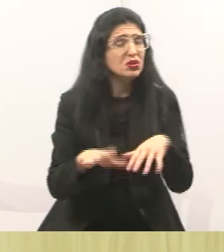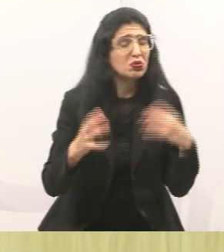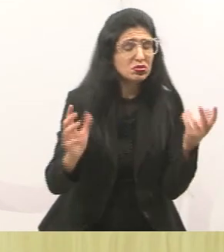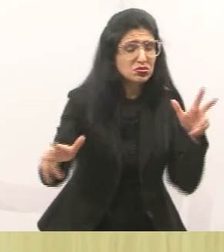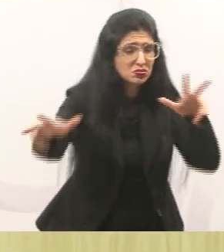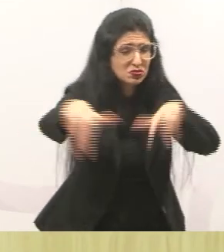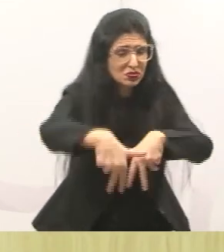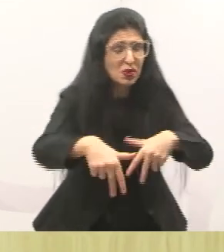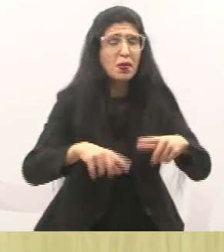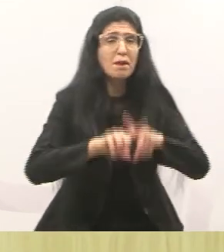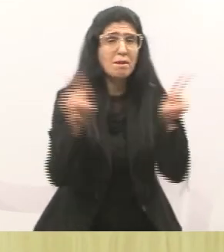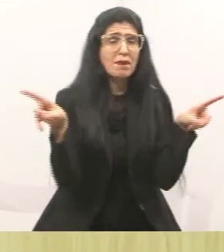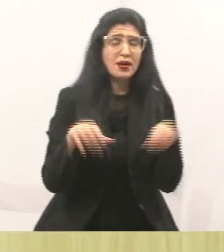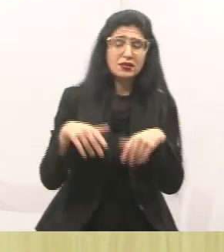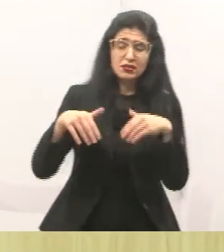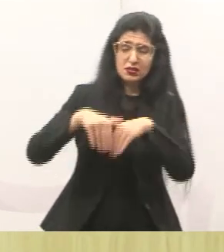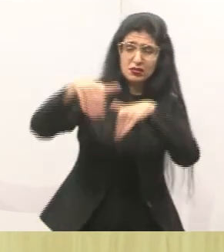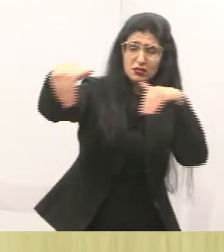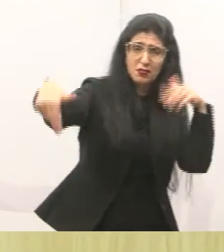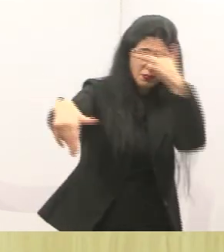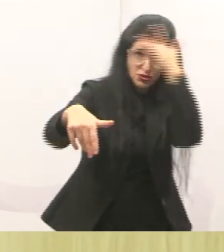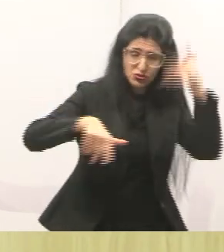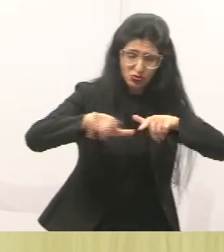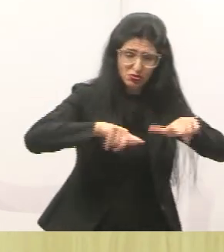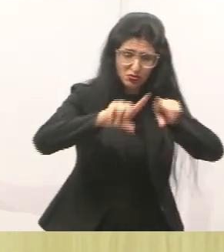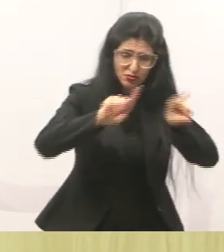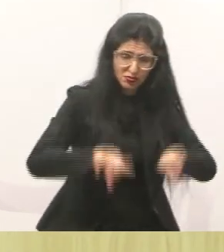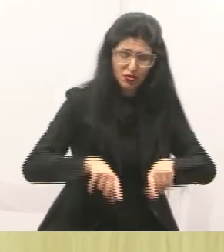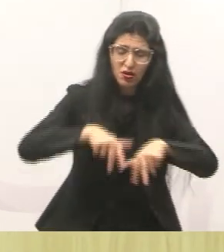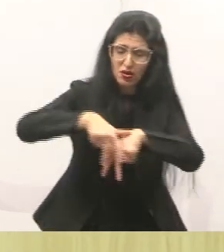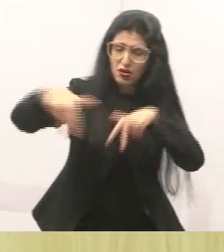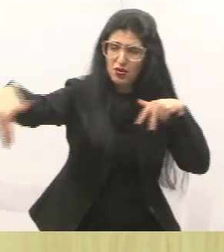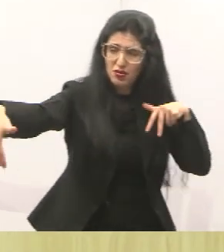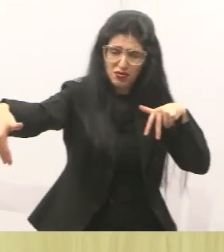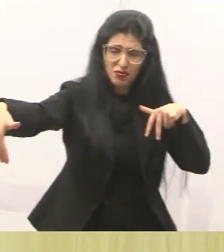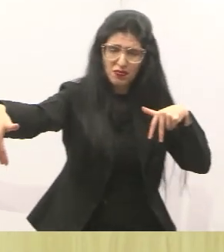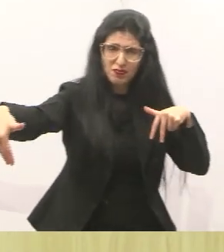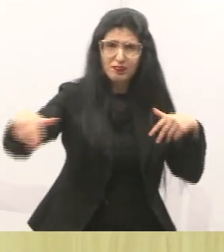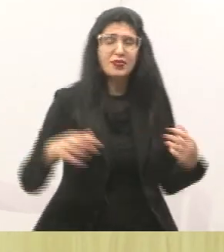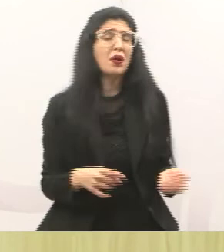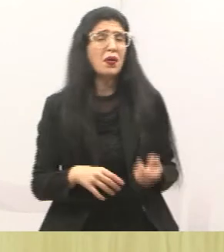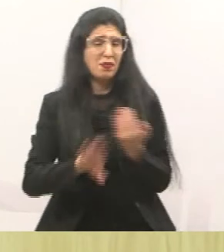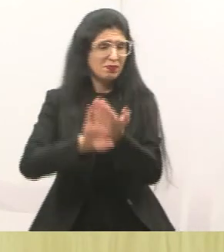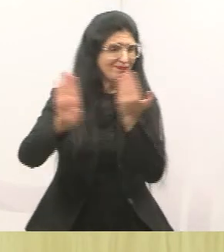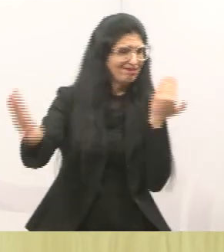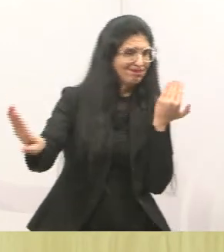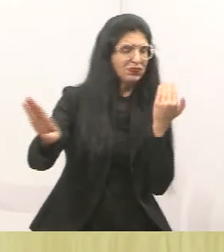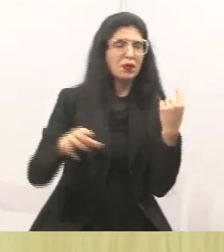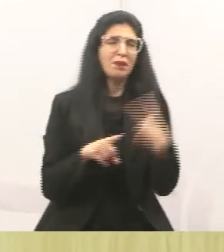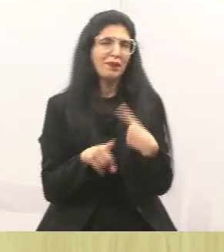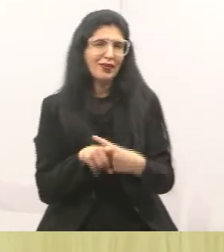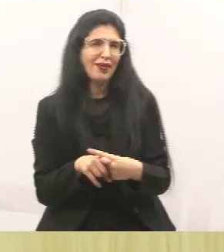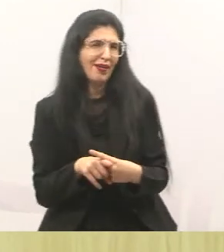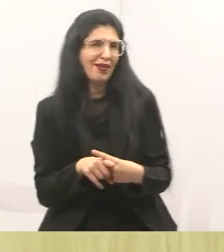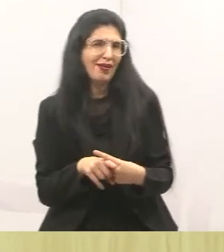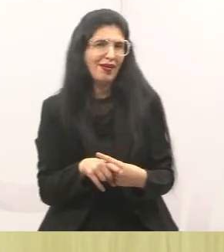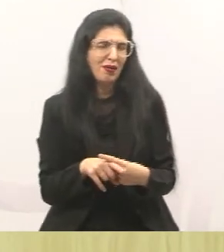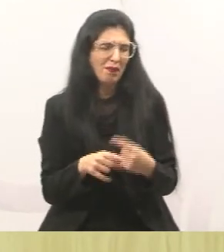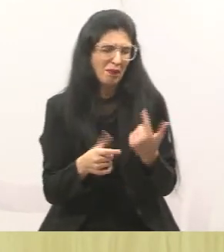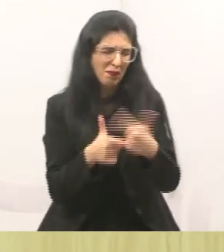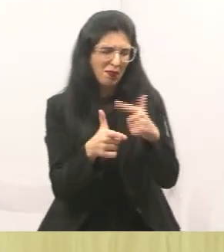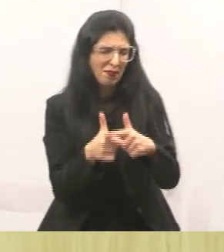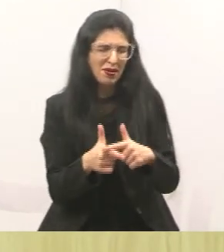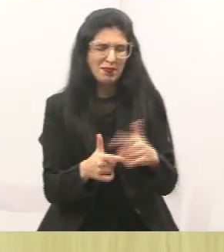servidores afastados por licença médica, como estão procedendo nos casos em que devem retornar ao trabalho? Há uma consideração no caso